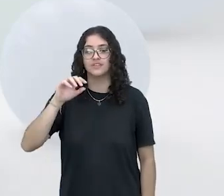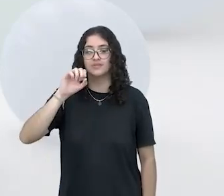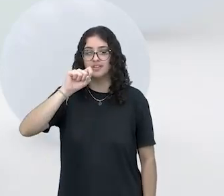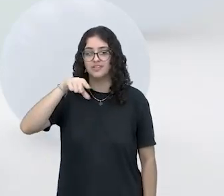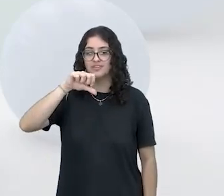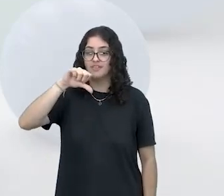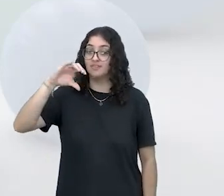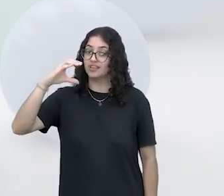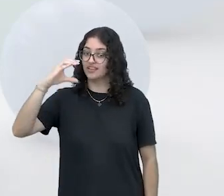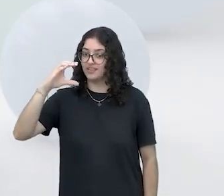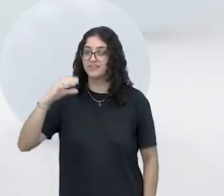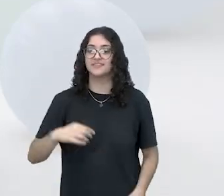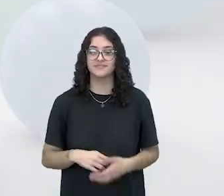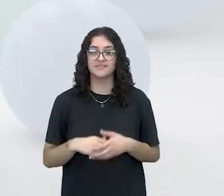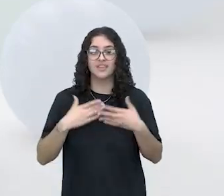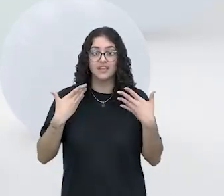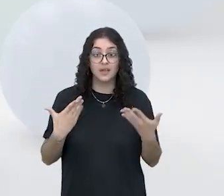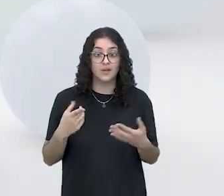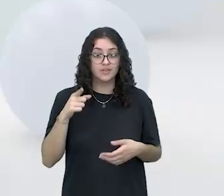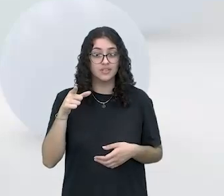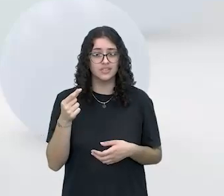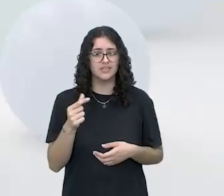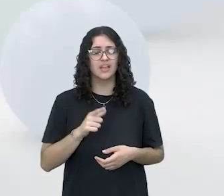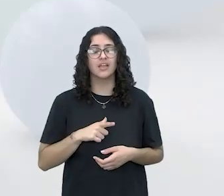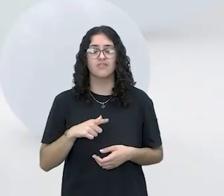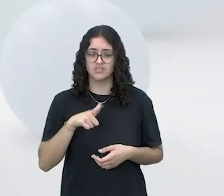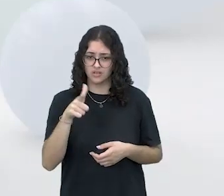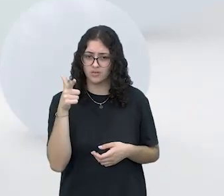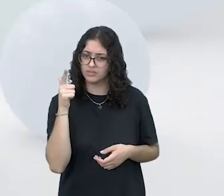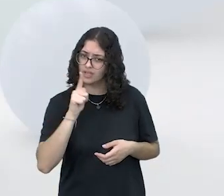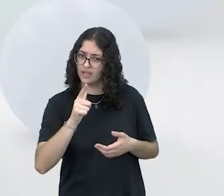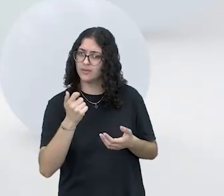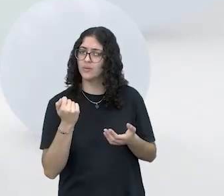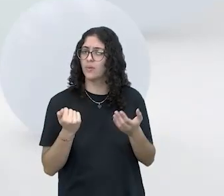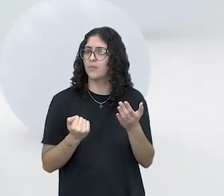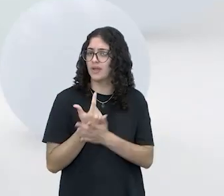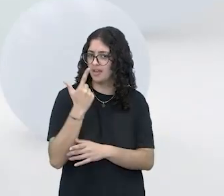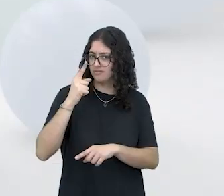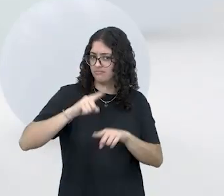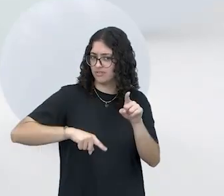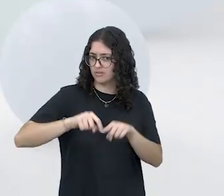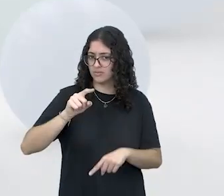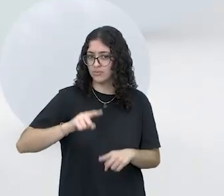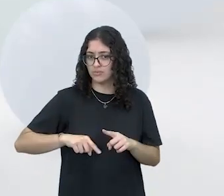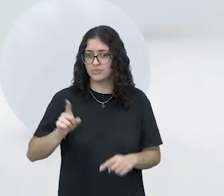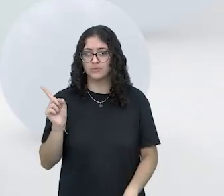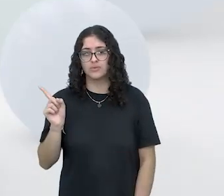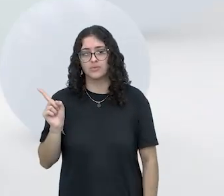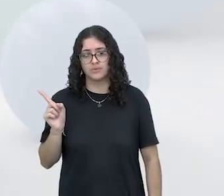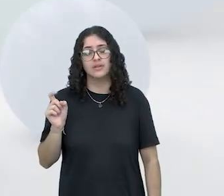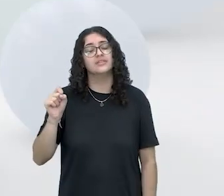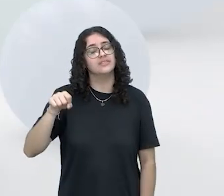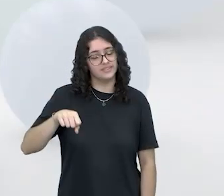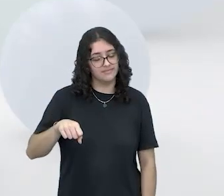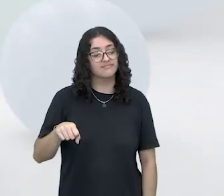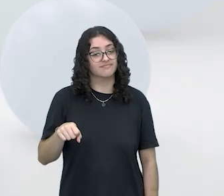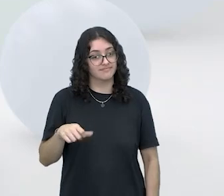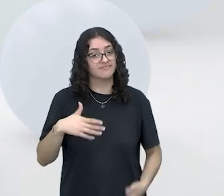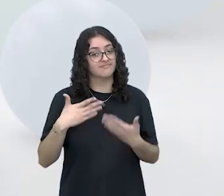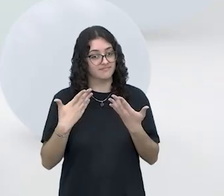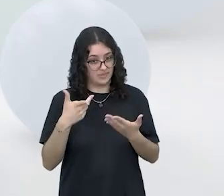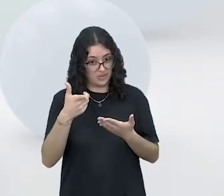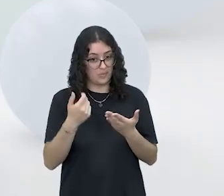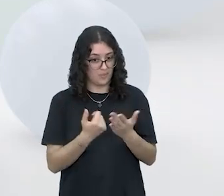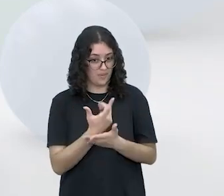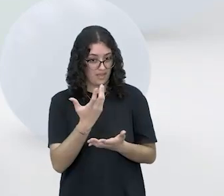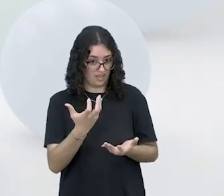8,99. Com esse dinheiro que você tem, você consegue comprar esse produto? Sim. Sim, muito bem. Então você escolheria